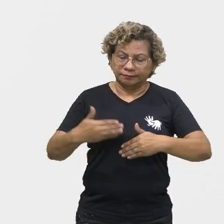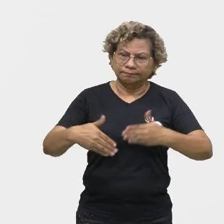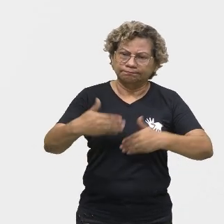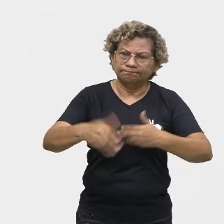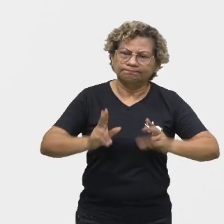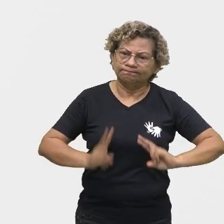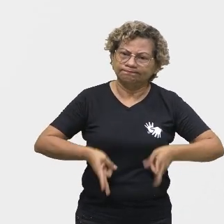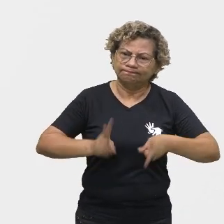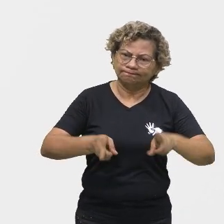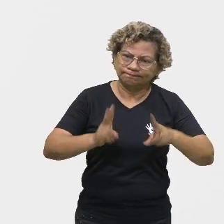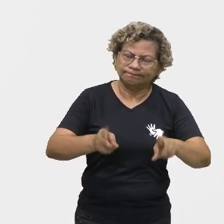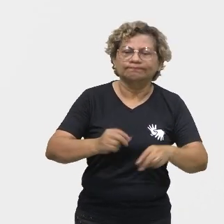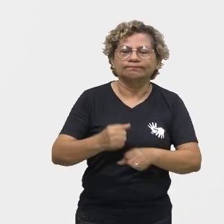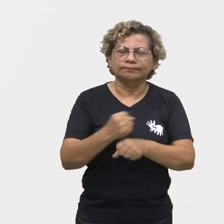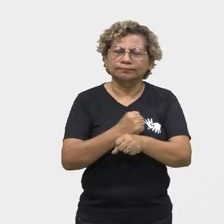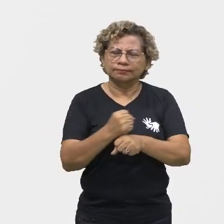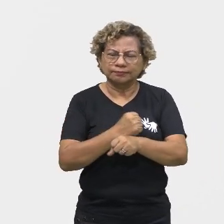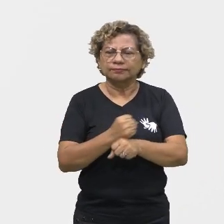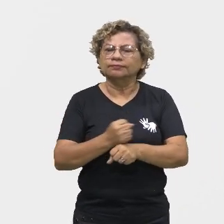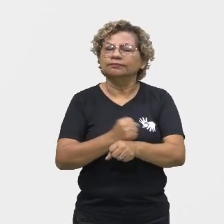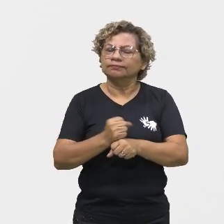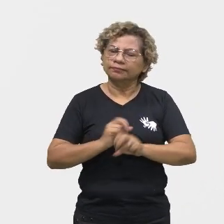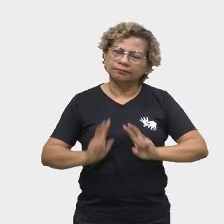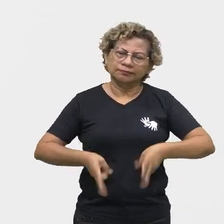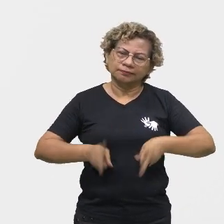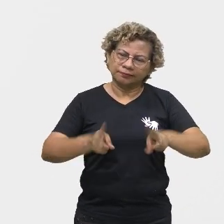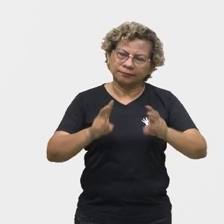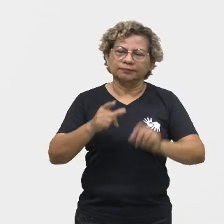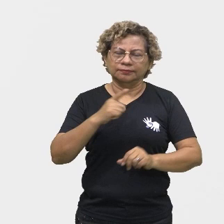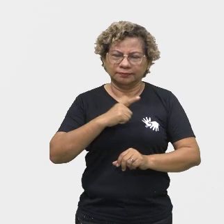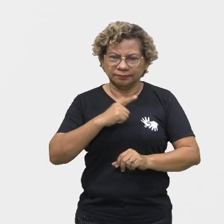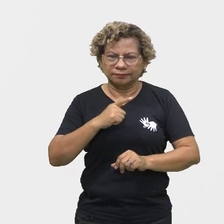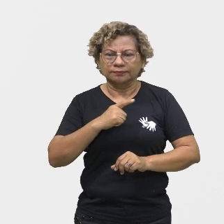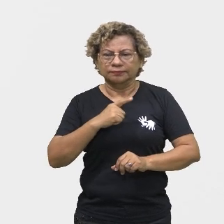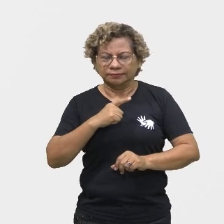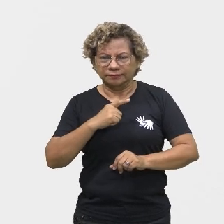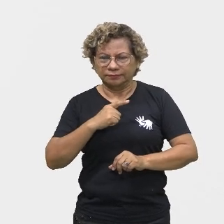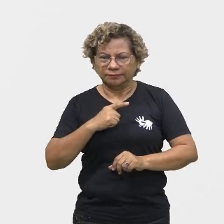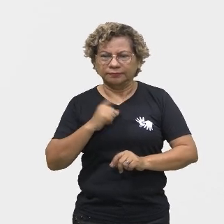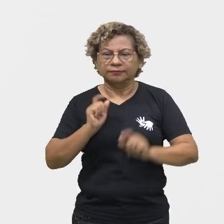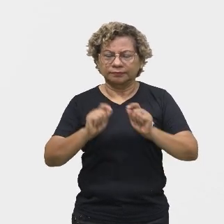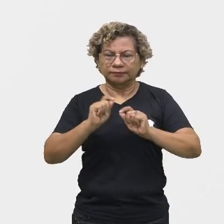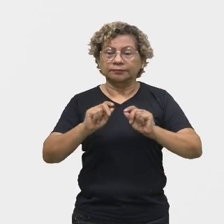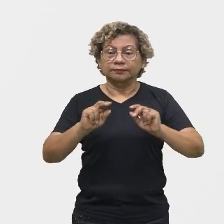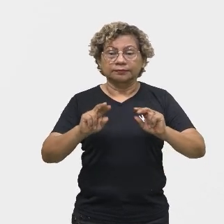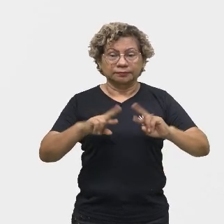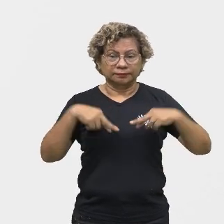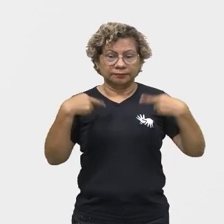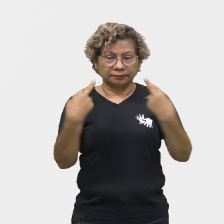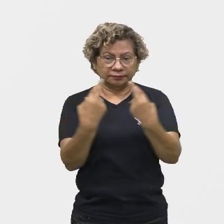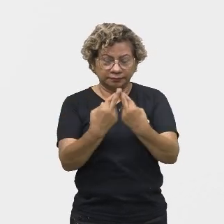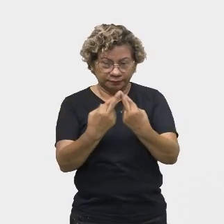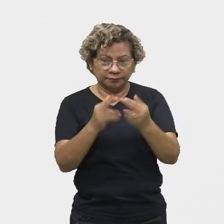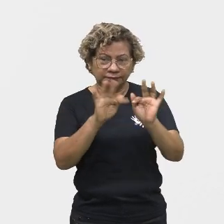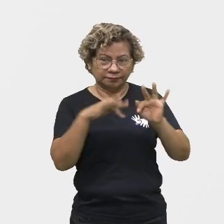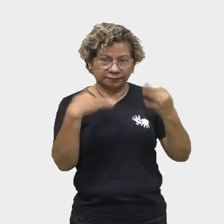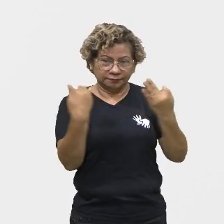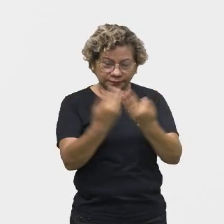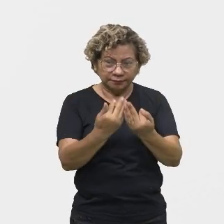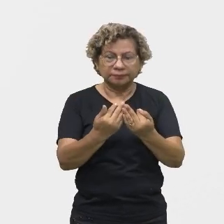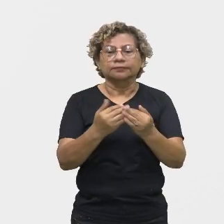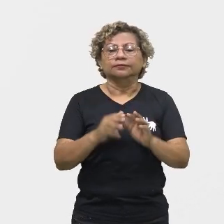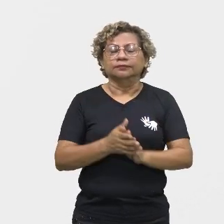e servem ainda a quais propósitos? Reunir os grupos familiares, sociais, periodicamente,